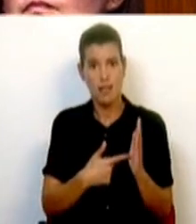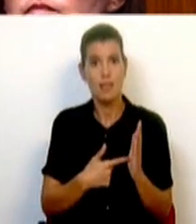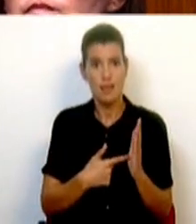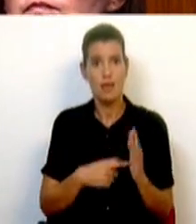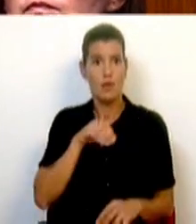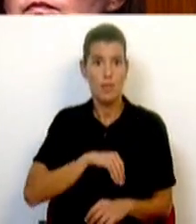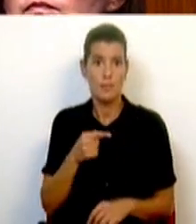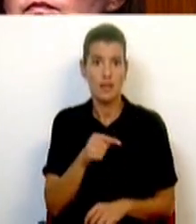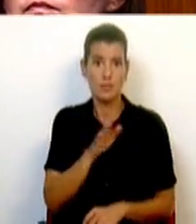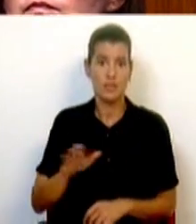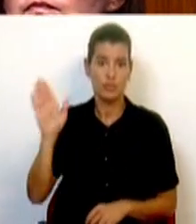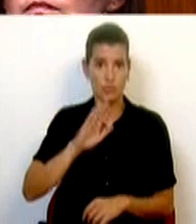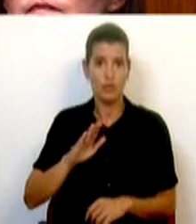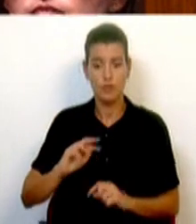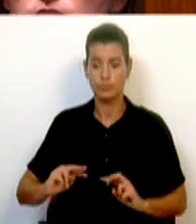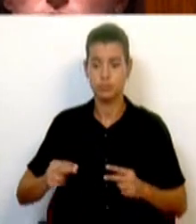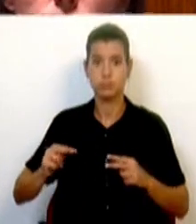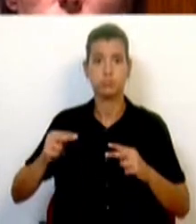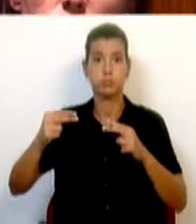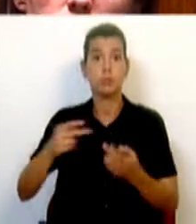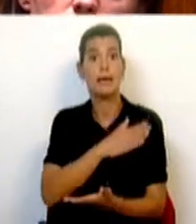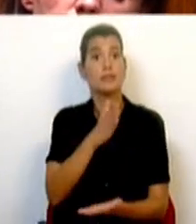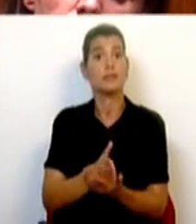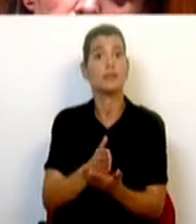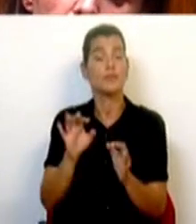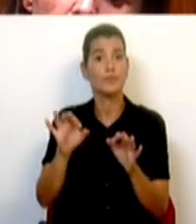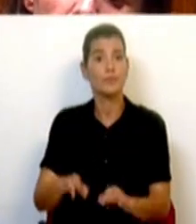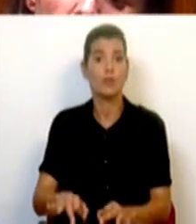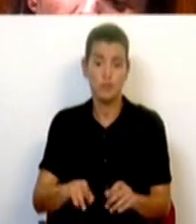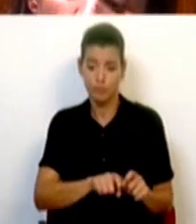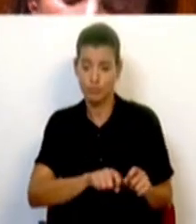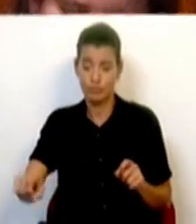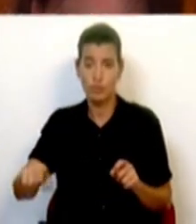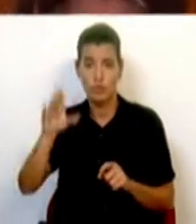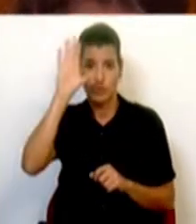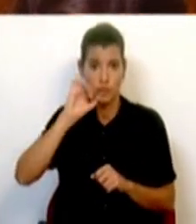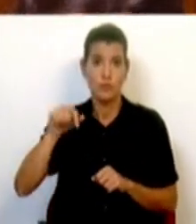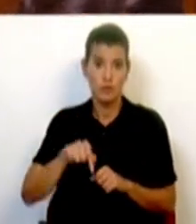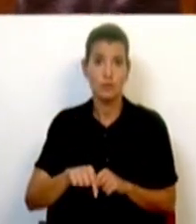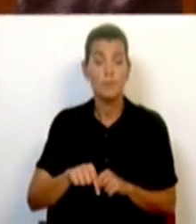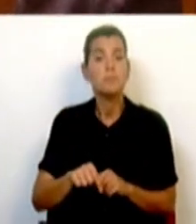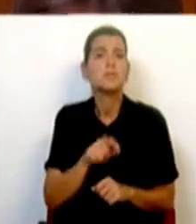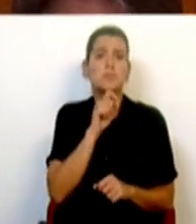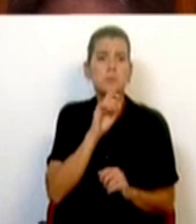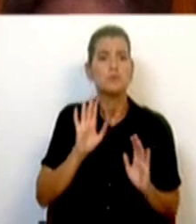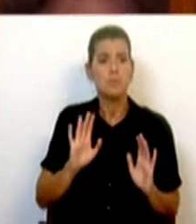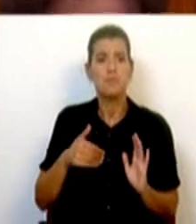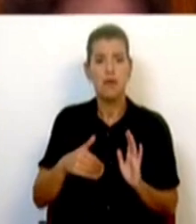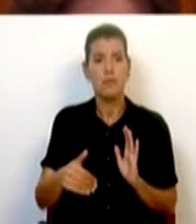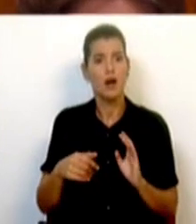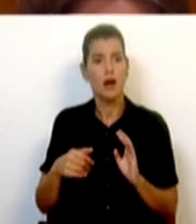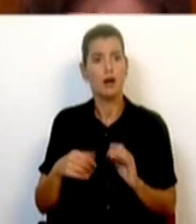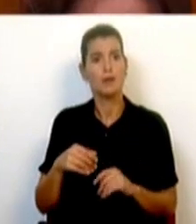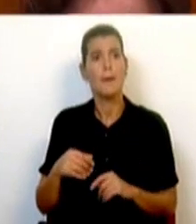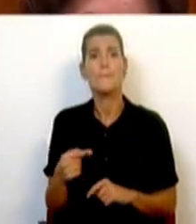atualização do salário mínimo nacional até ao final da legislatura e, com grande probabilidade, iremos atualizar o mínimo